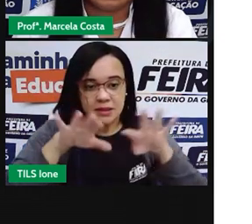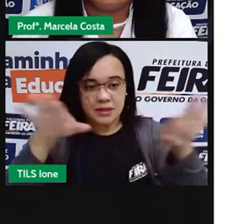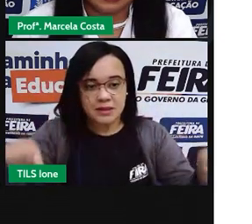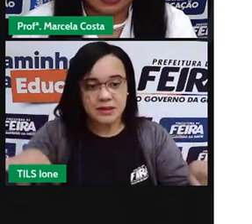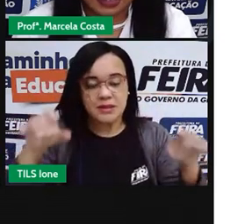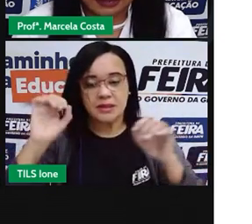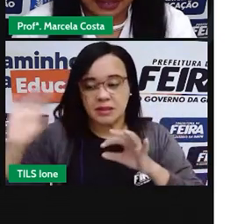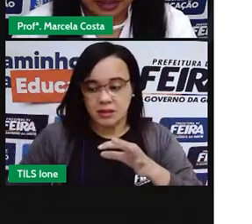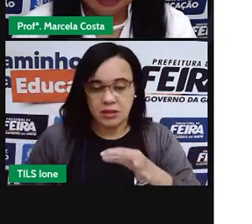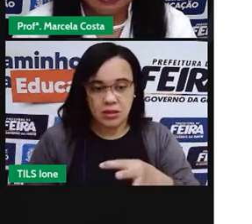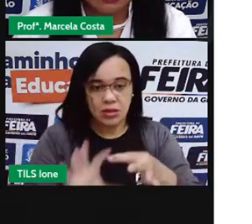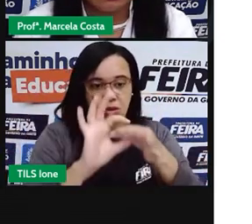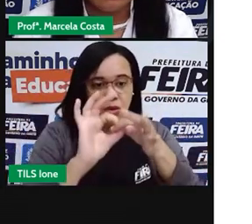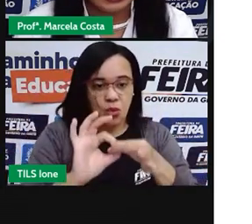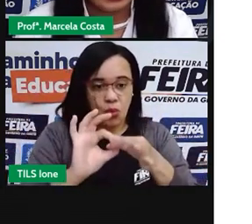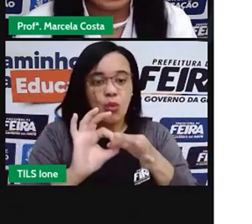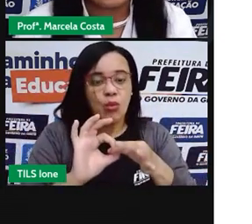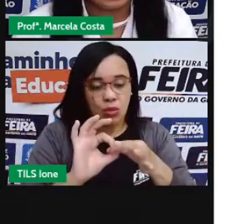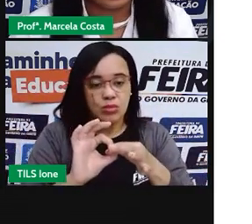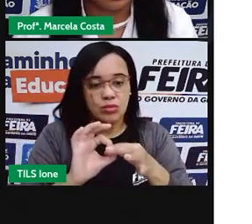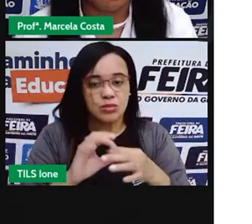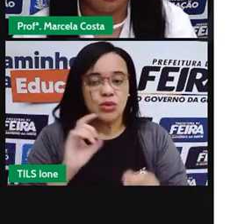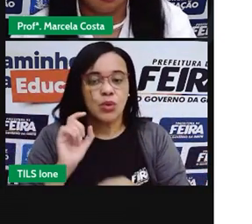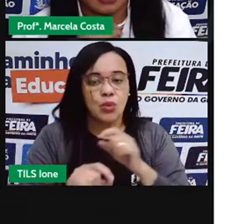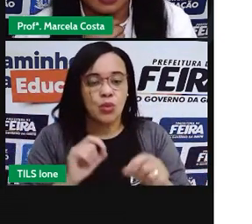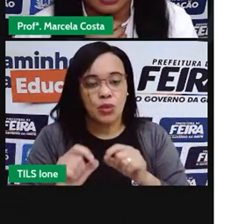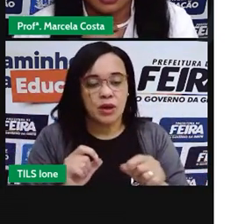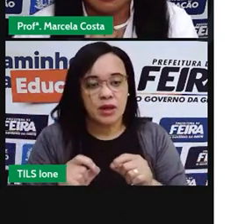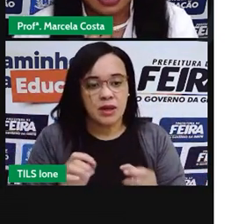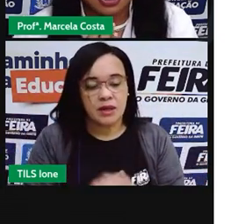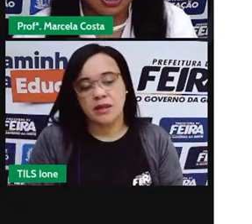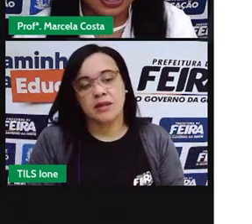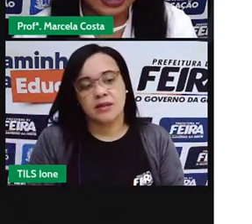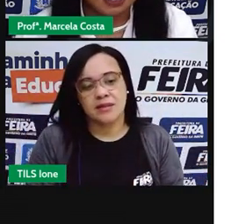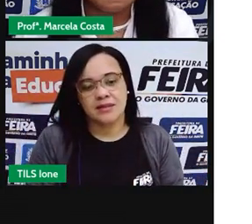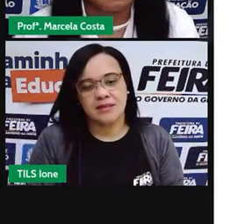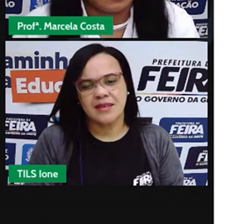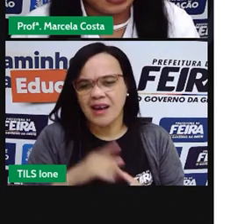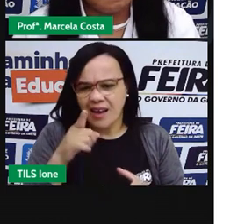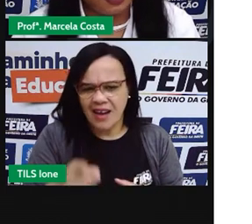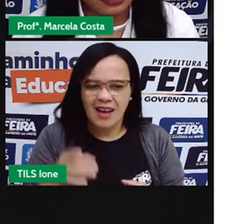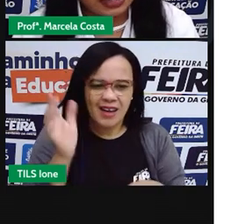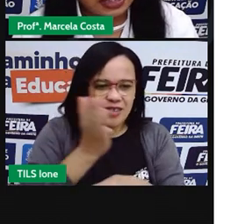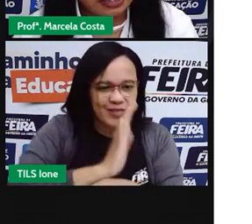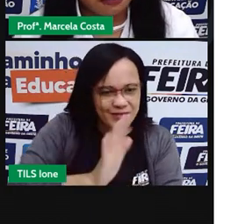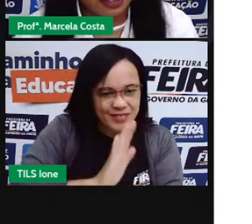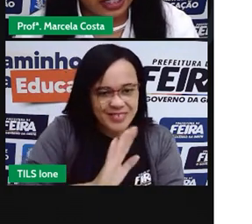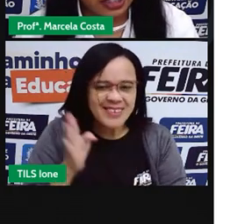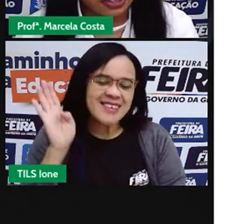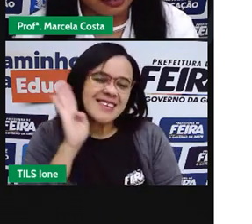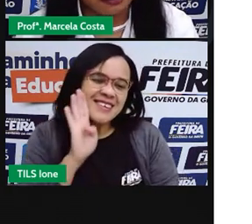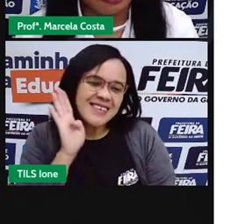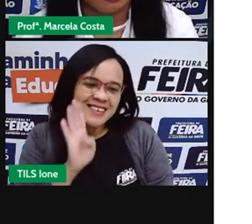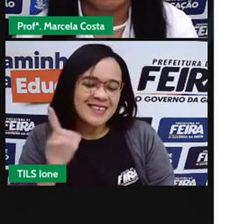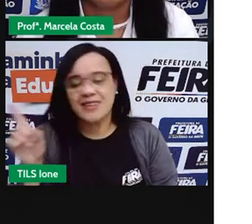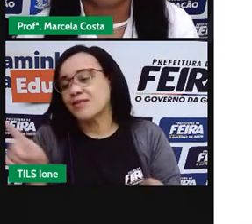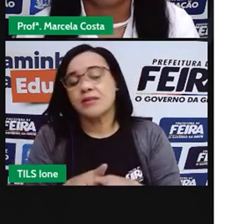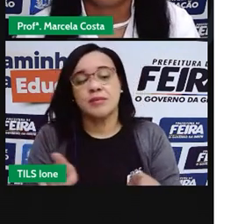com o DPZT e retrata de uma forma divertida a importância da